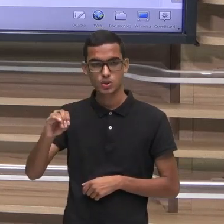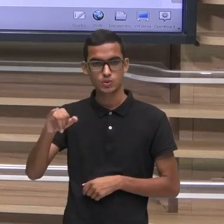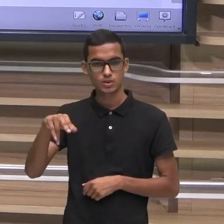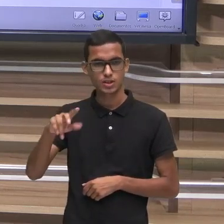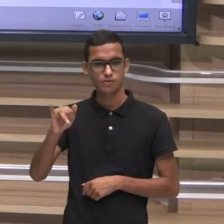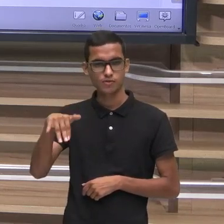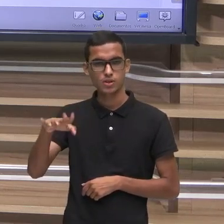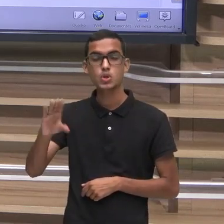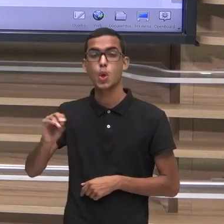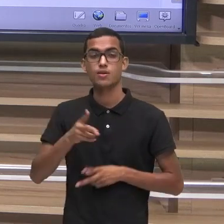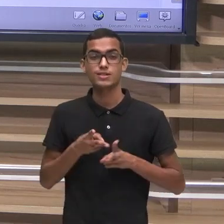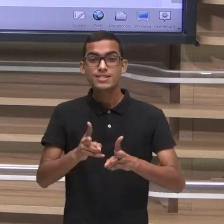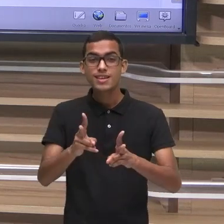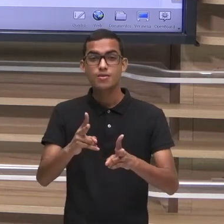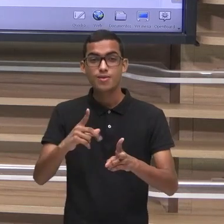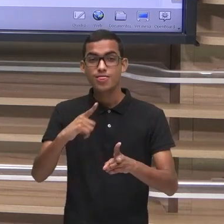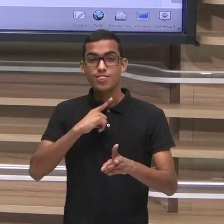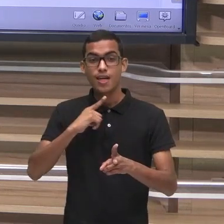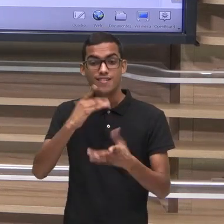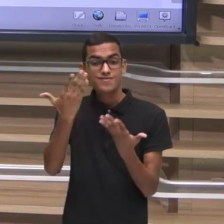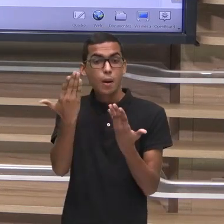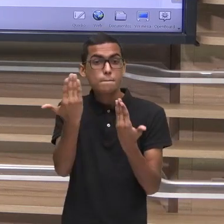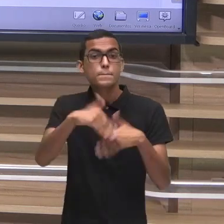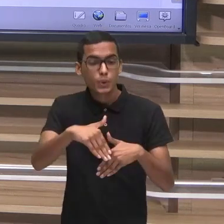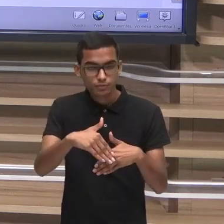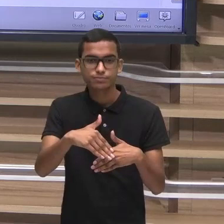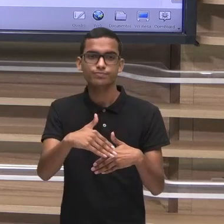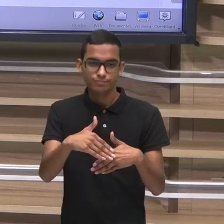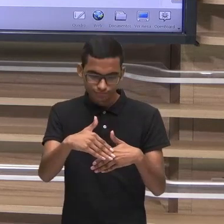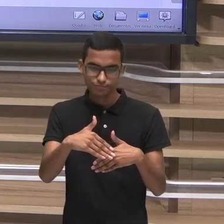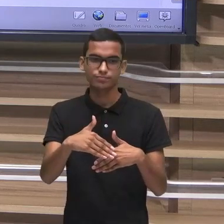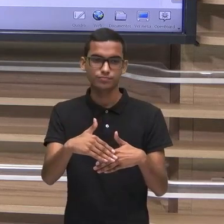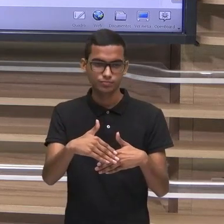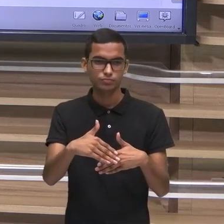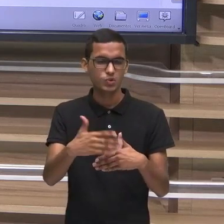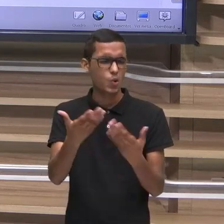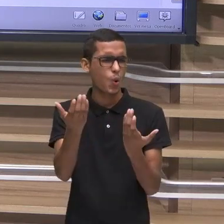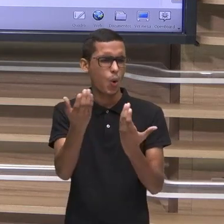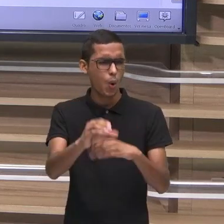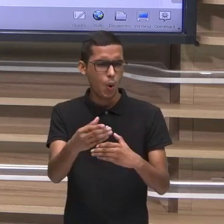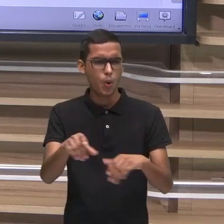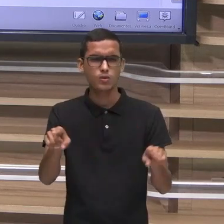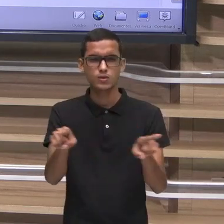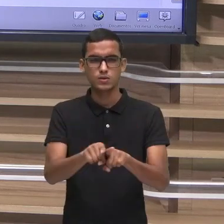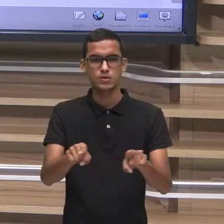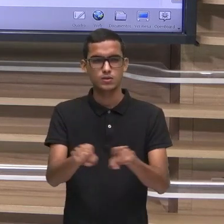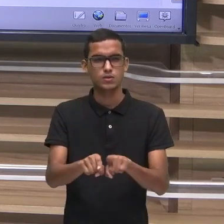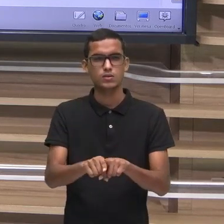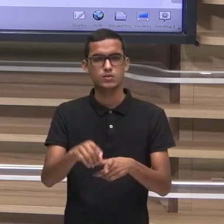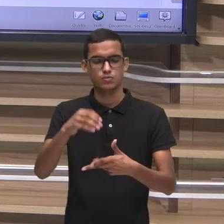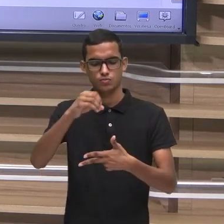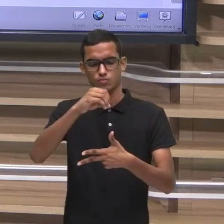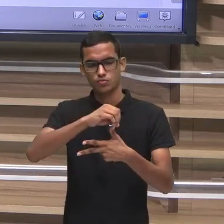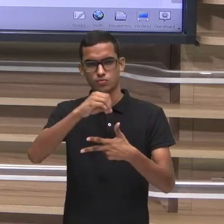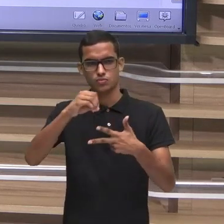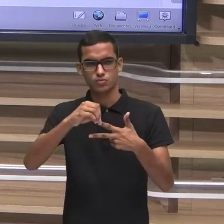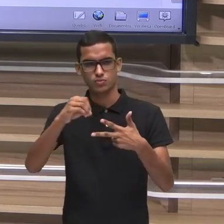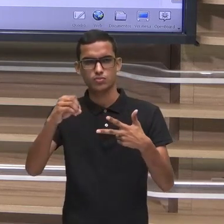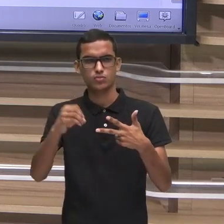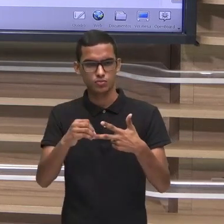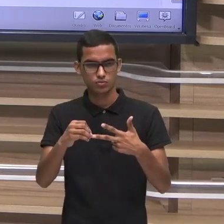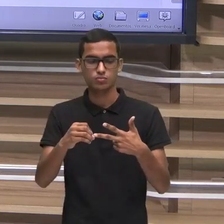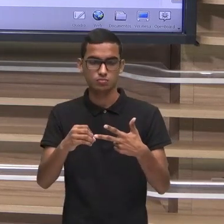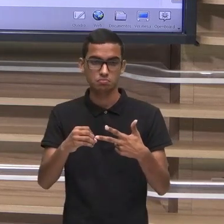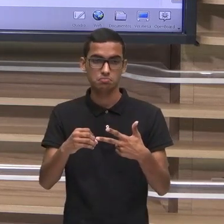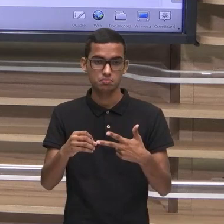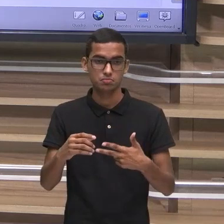é pedido nas nossas provas, né? Os nossos concursos, Enem. Sempre tem,